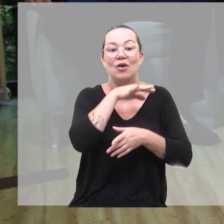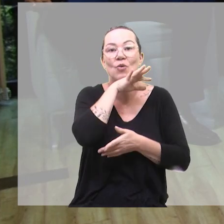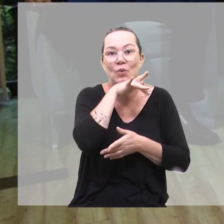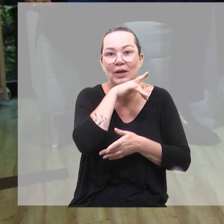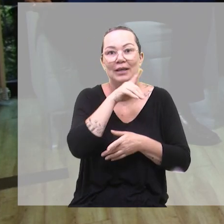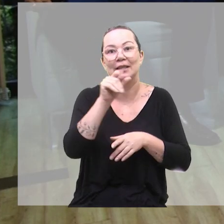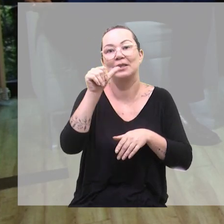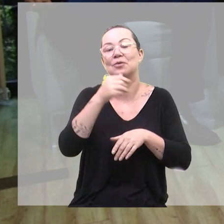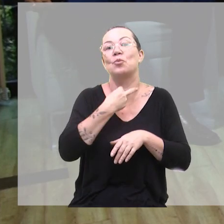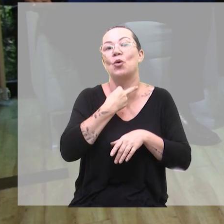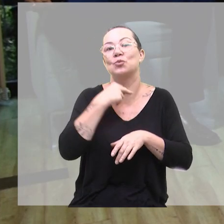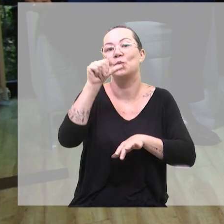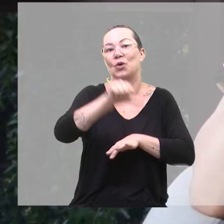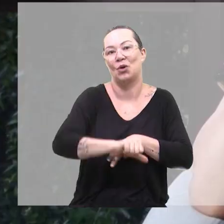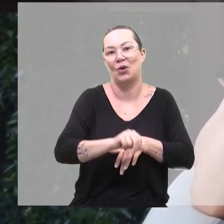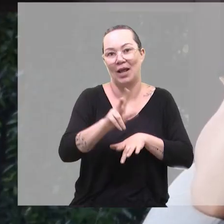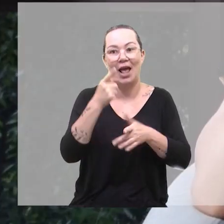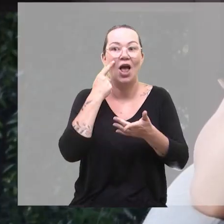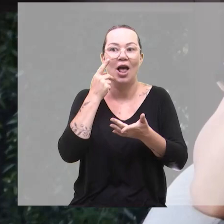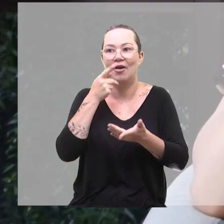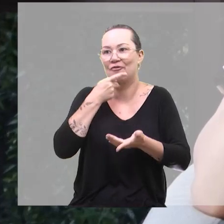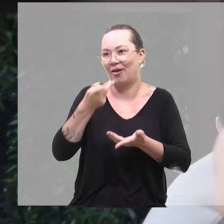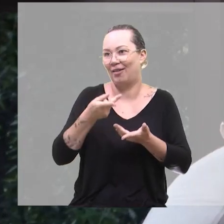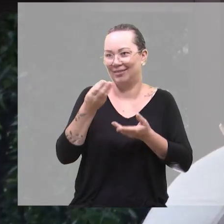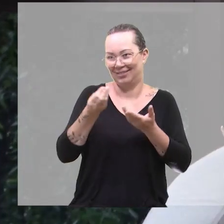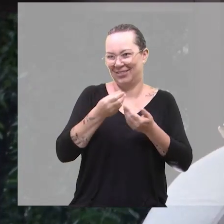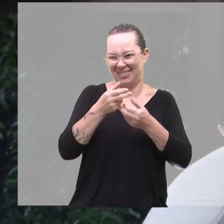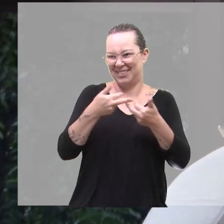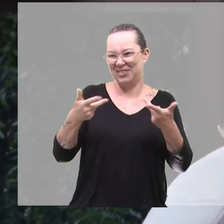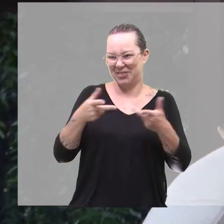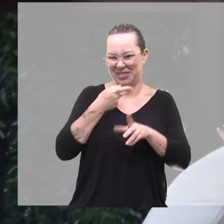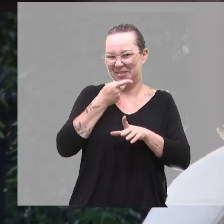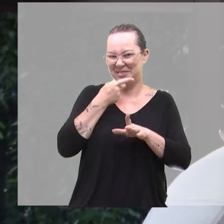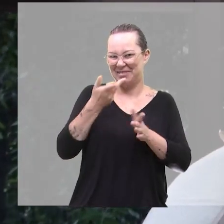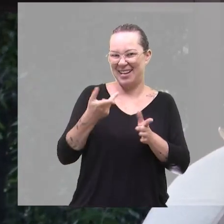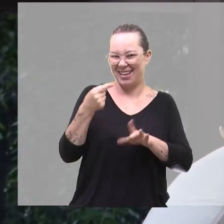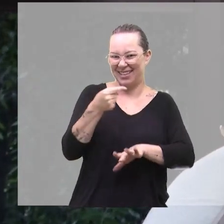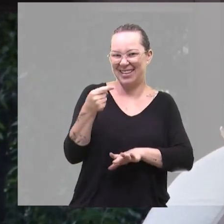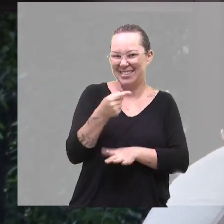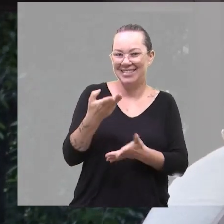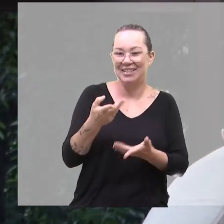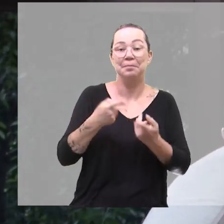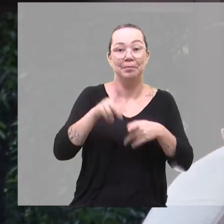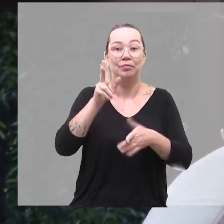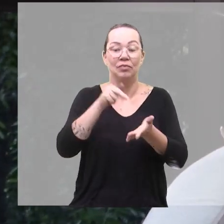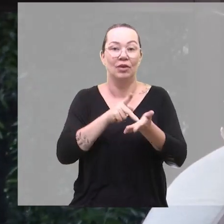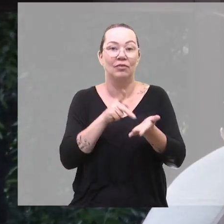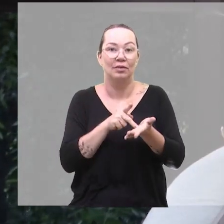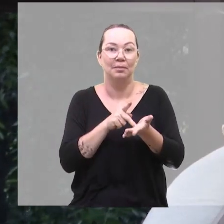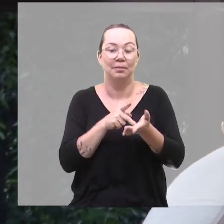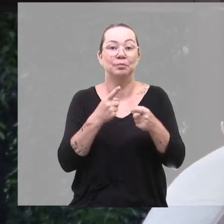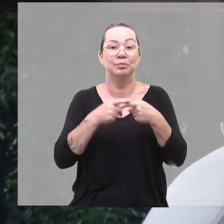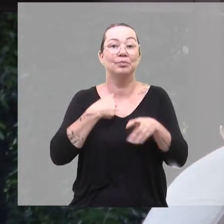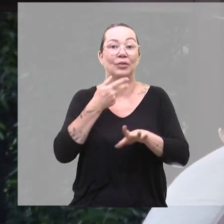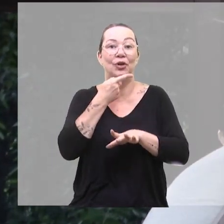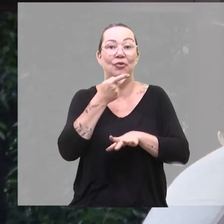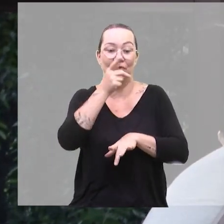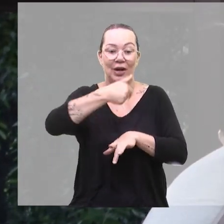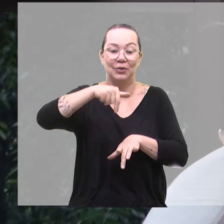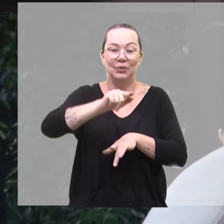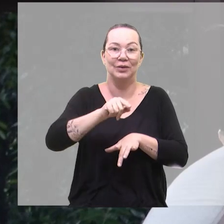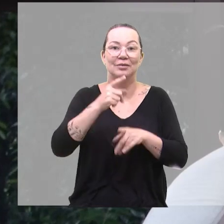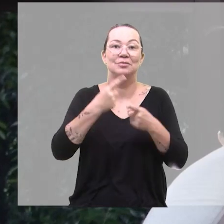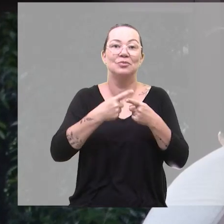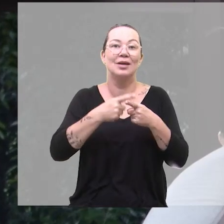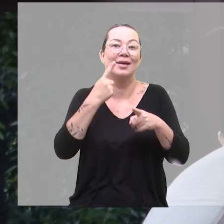tão ruim que não possa piorar. Daí eles me olham, né? Tipo assim, Lana, que coisa mais pessimista, né? Mas a verdade é que